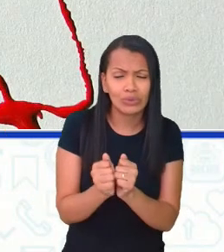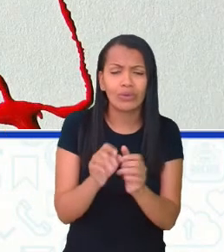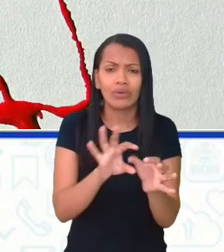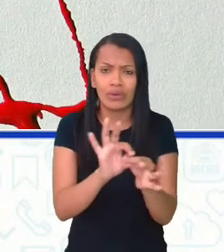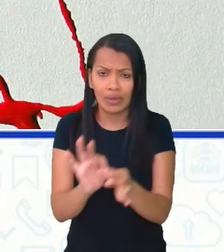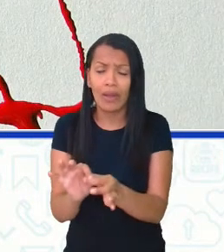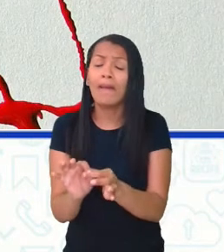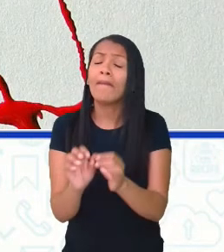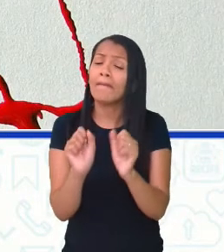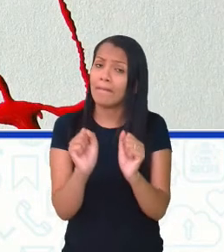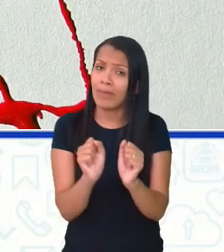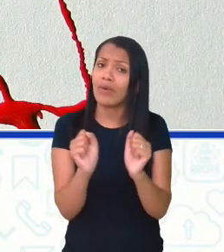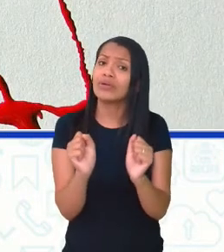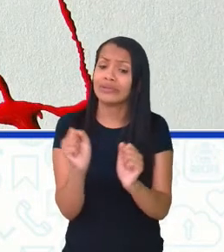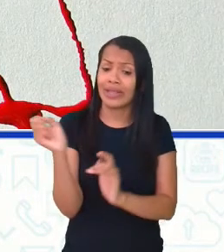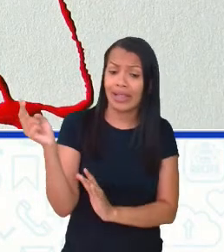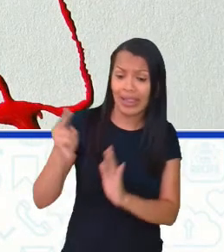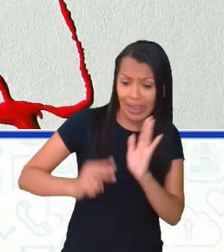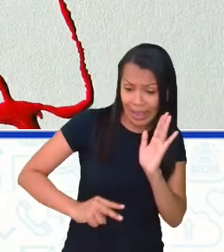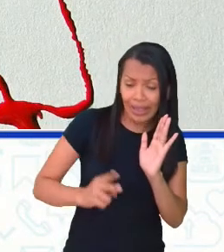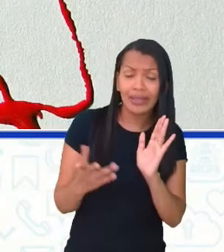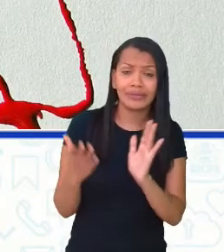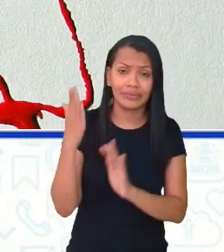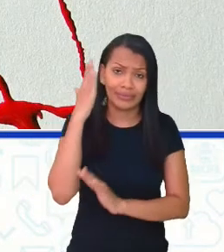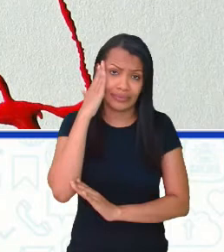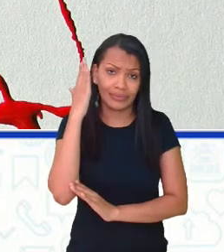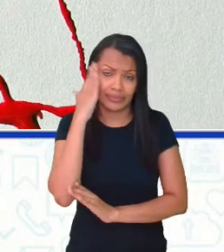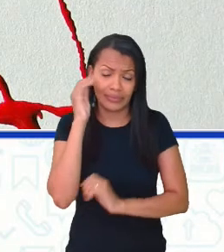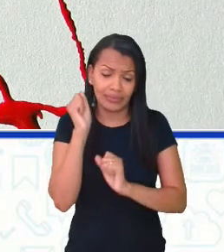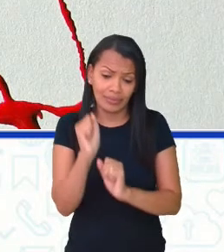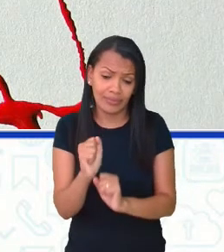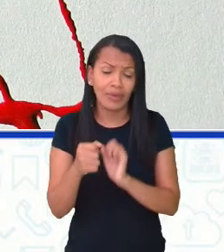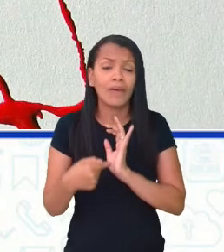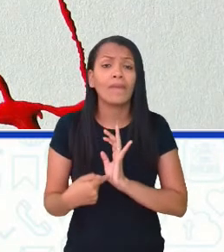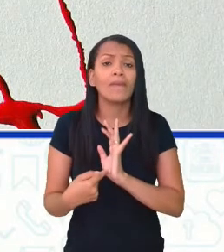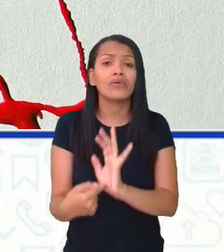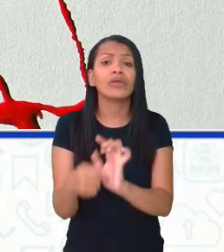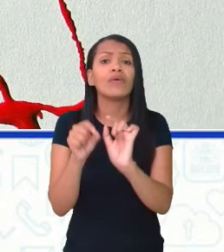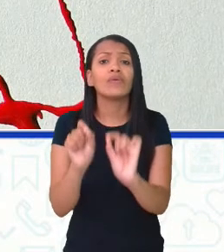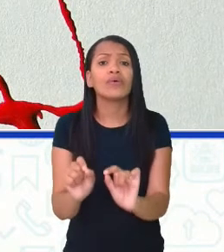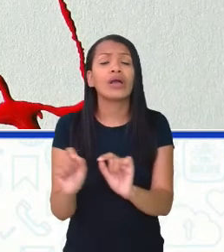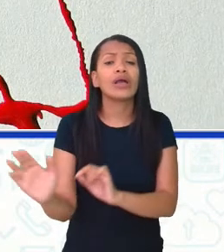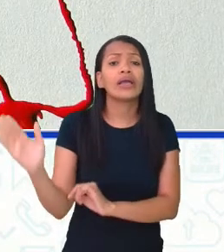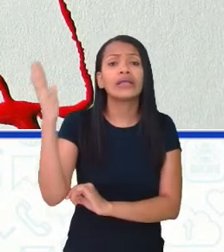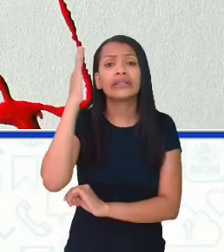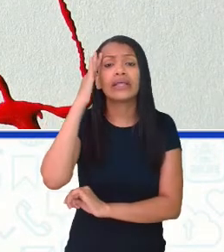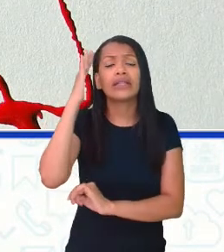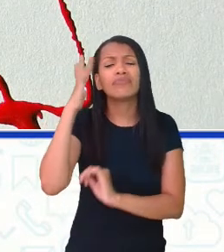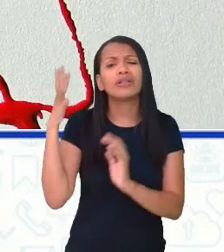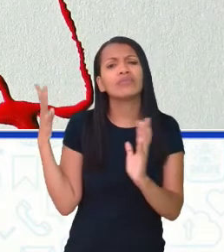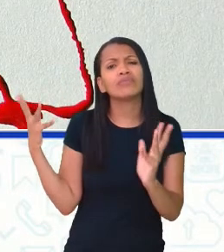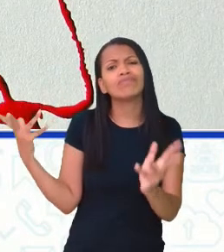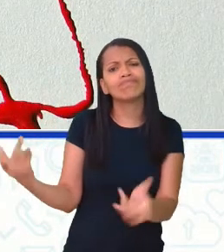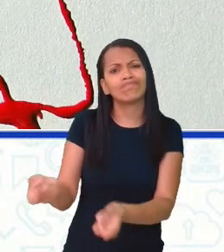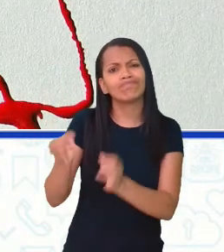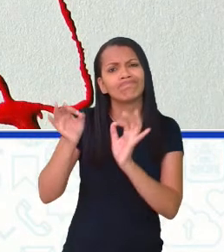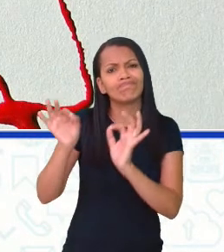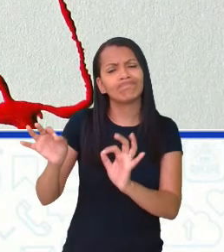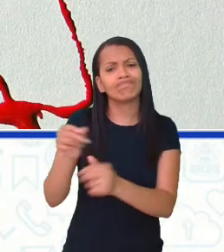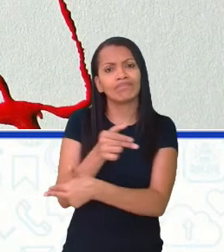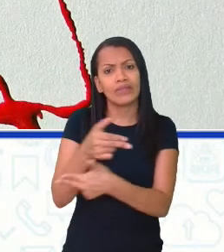e compreendidas. A crônica precisa externar, em muitos casos, um entendimento extraordinário de uma